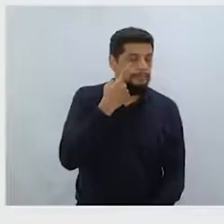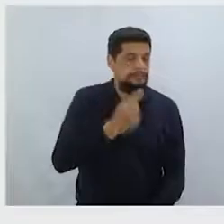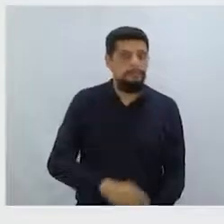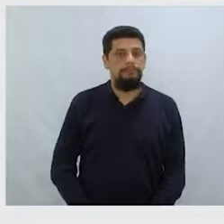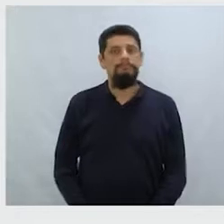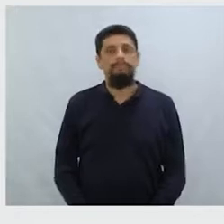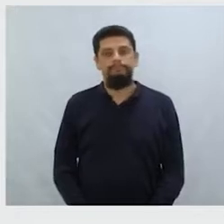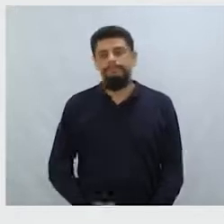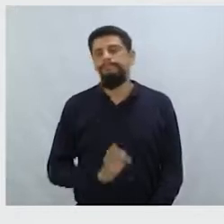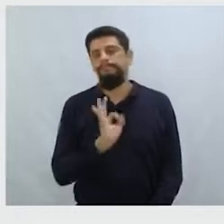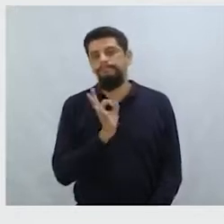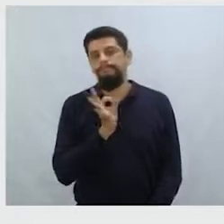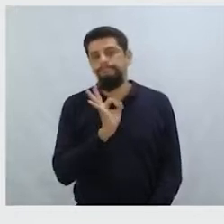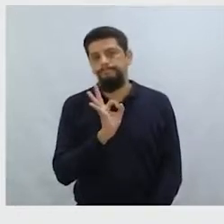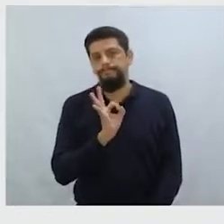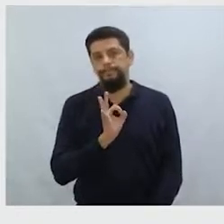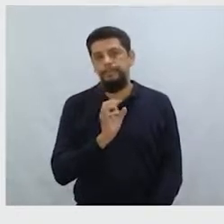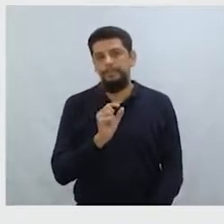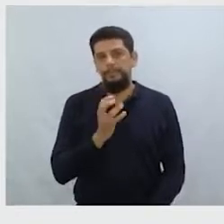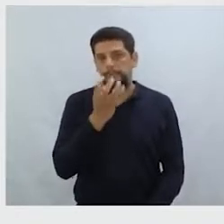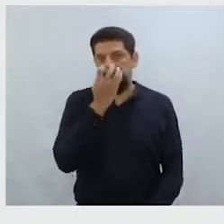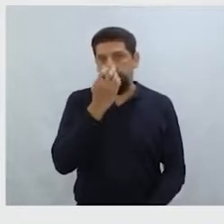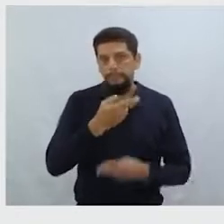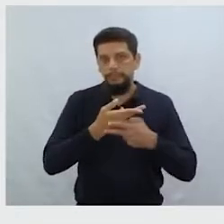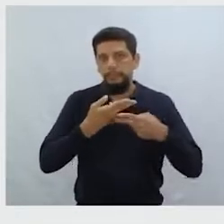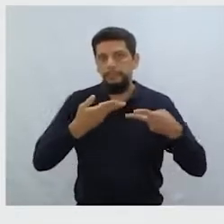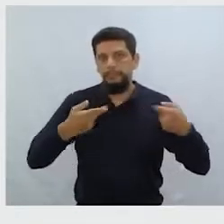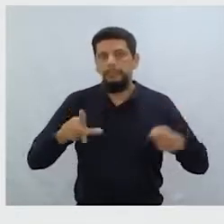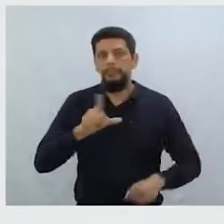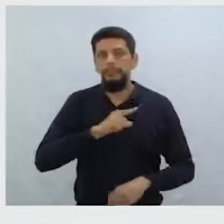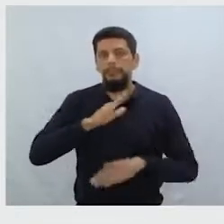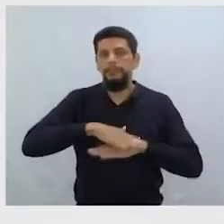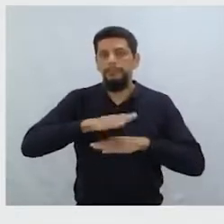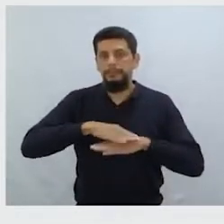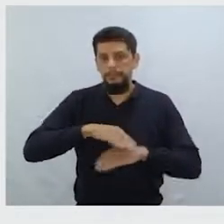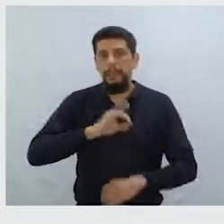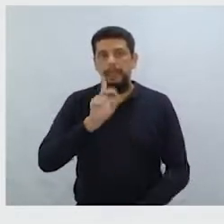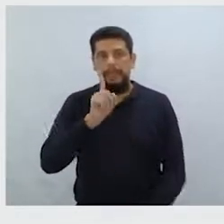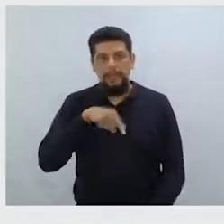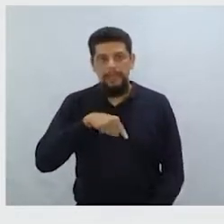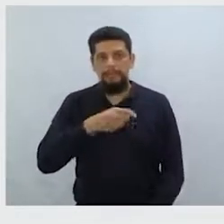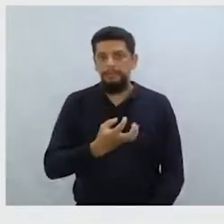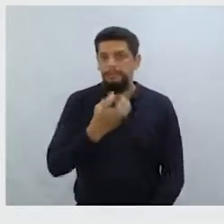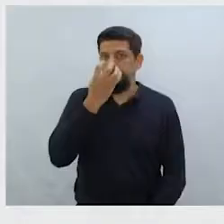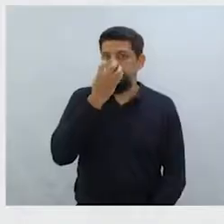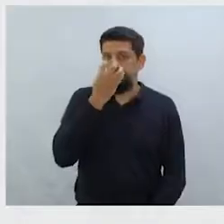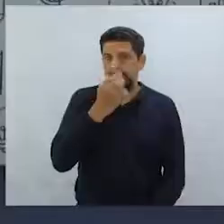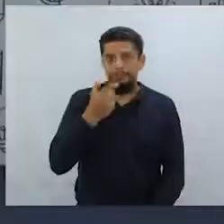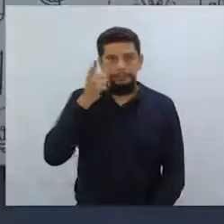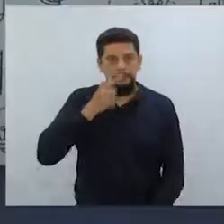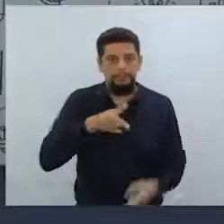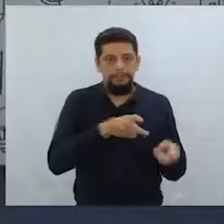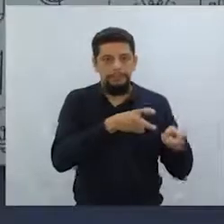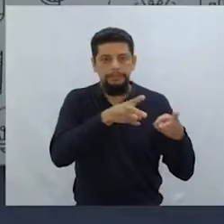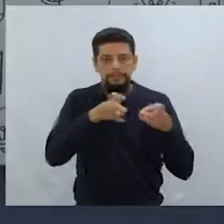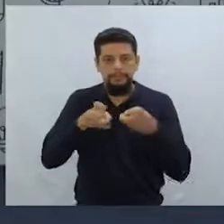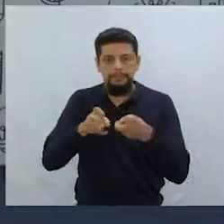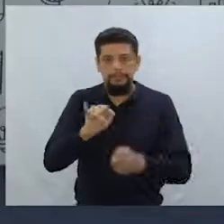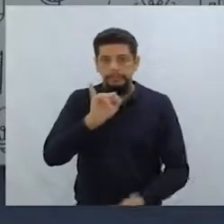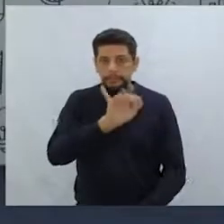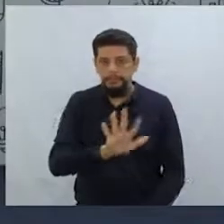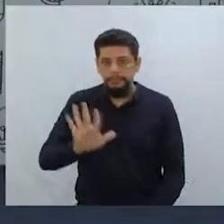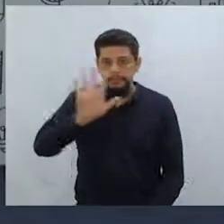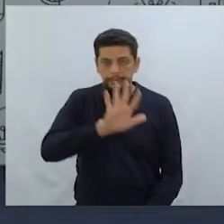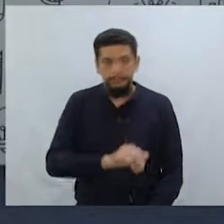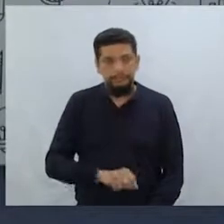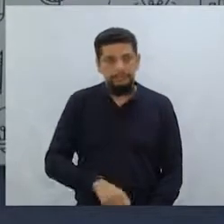vocês. Muito bem. O animal que apareceu mais vezes foi o cachorro. A gente consegue observar